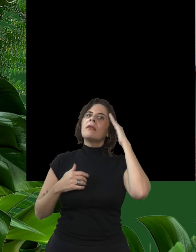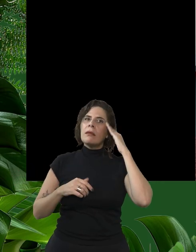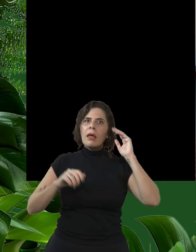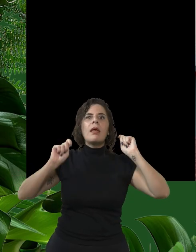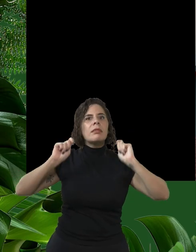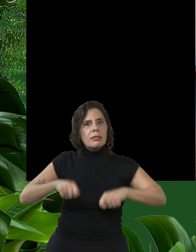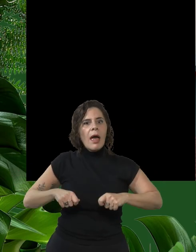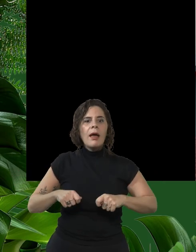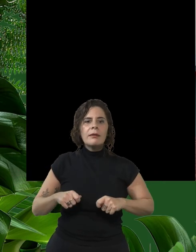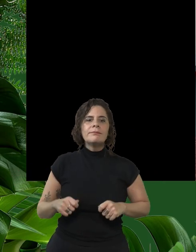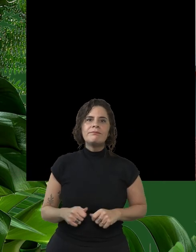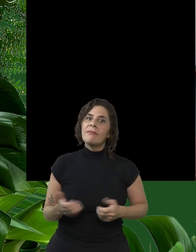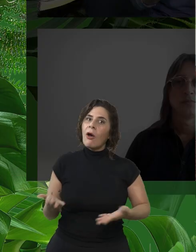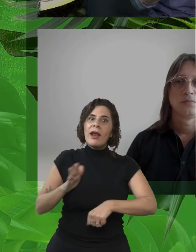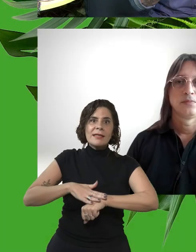gente vive.